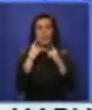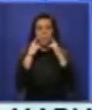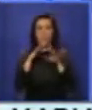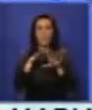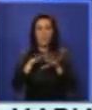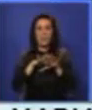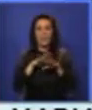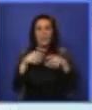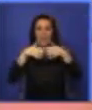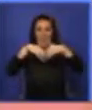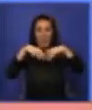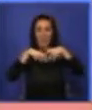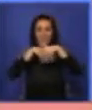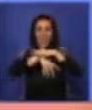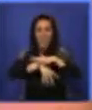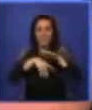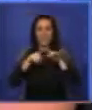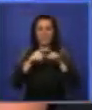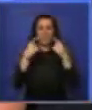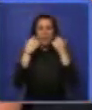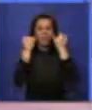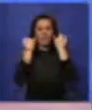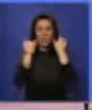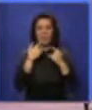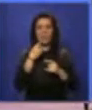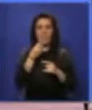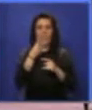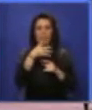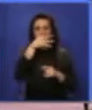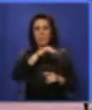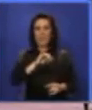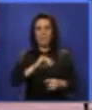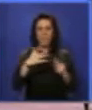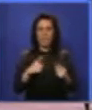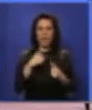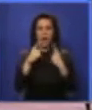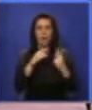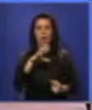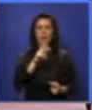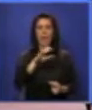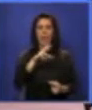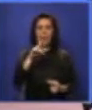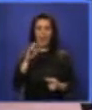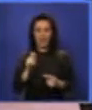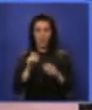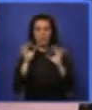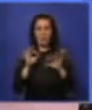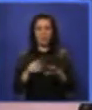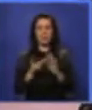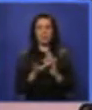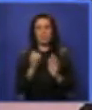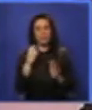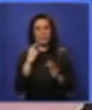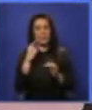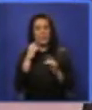raízes retidas, que se pode ver aqui atrás, vários focos de infecção, algumas cáries que até terminaram em